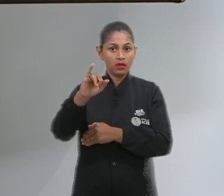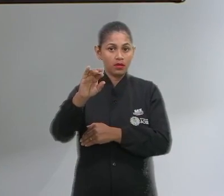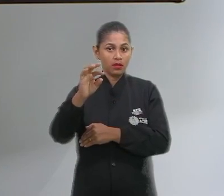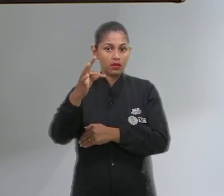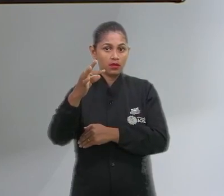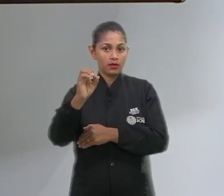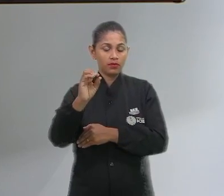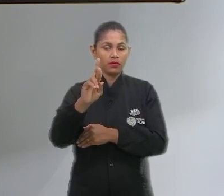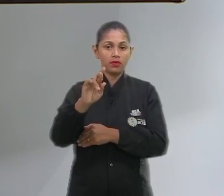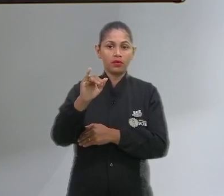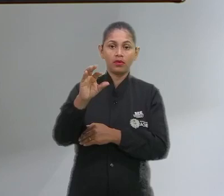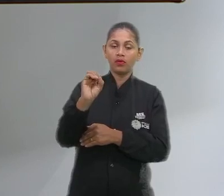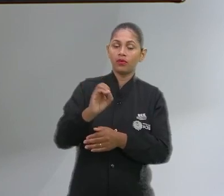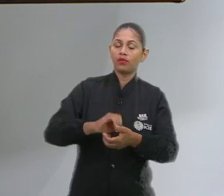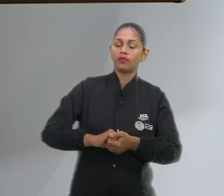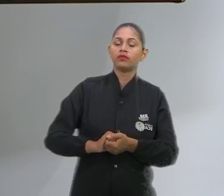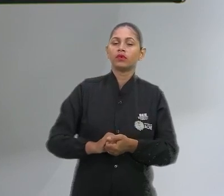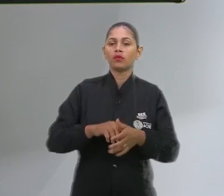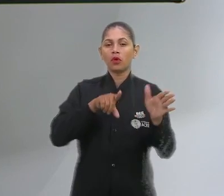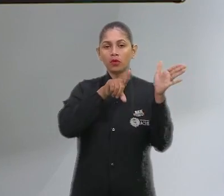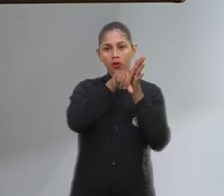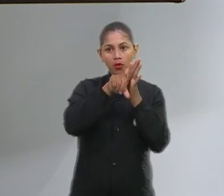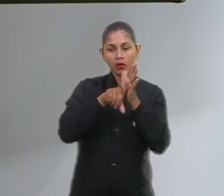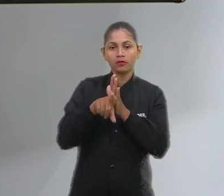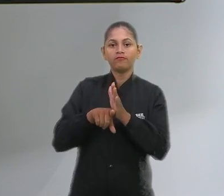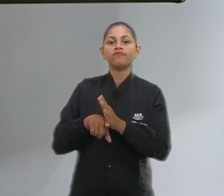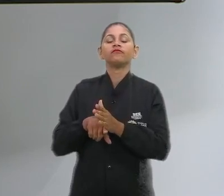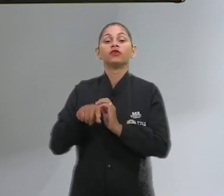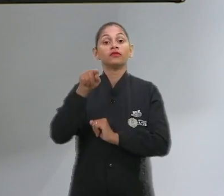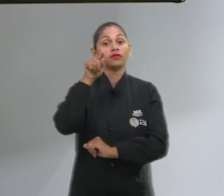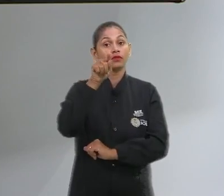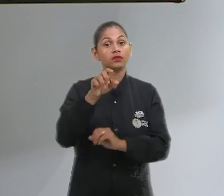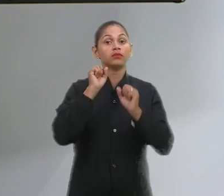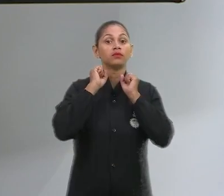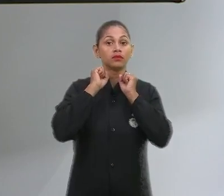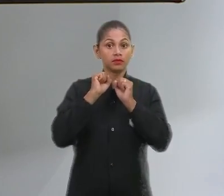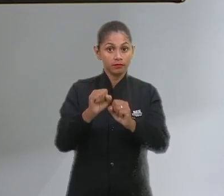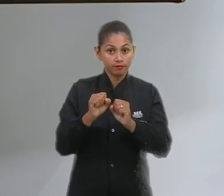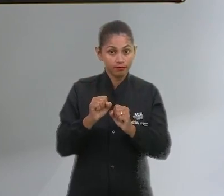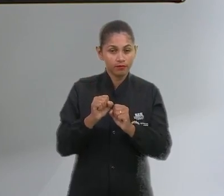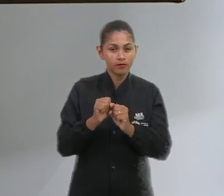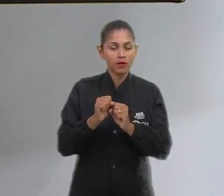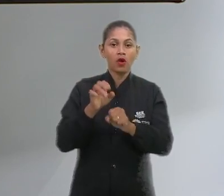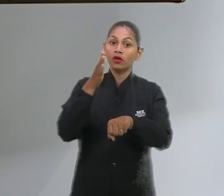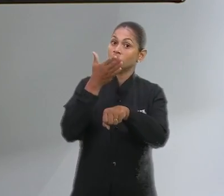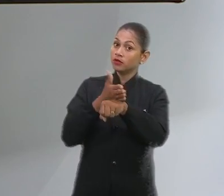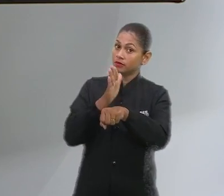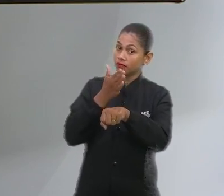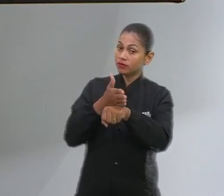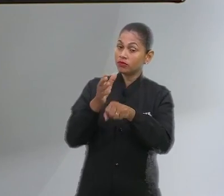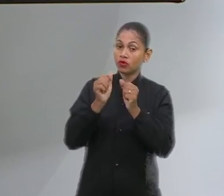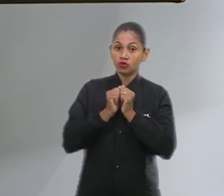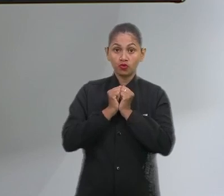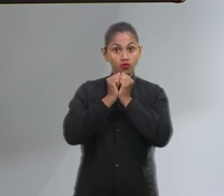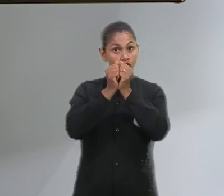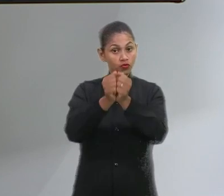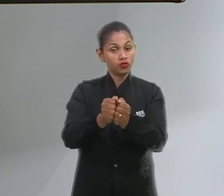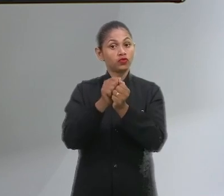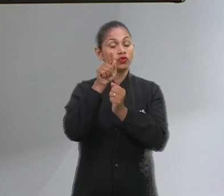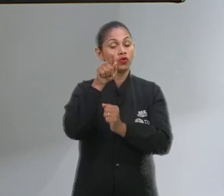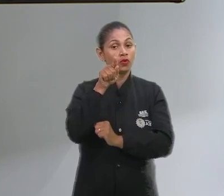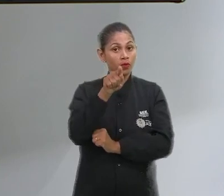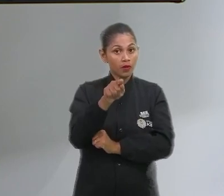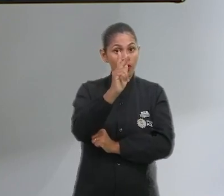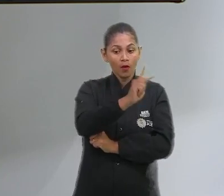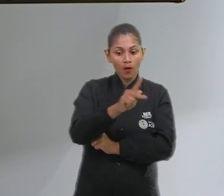podem está verificando, inclusive você pode exercitar, junto com seu professor de